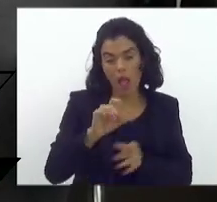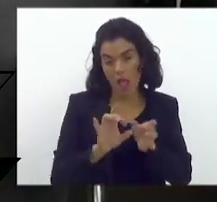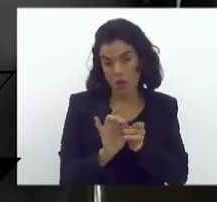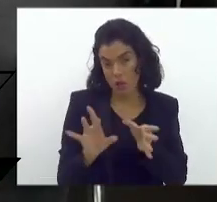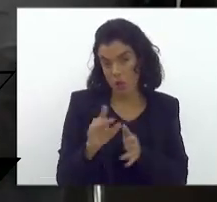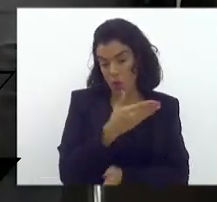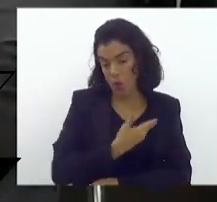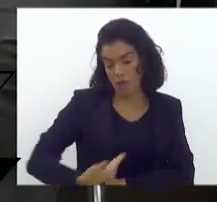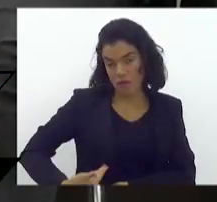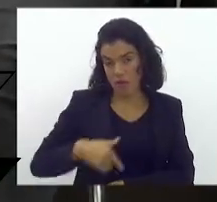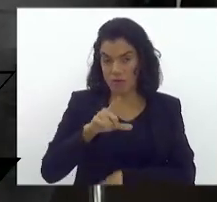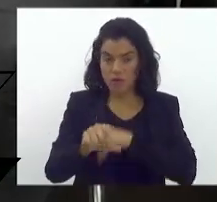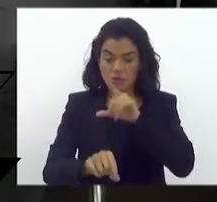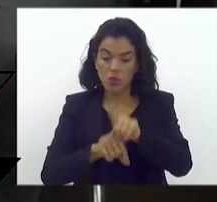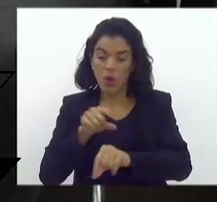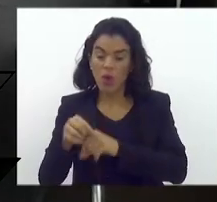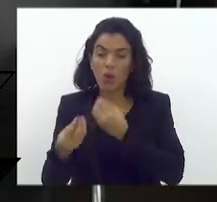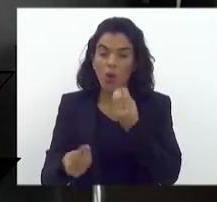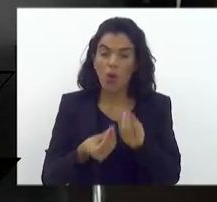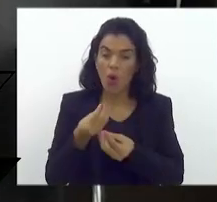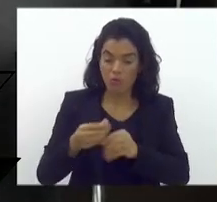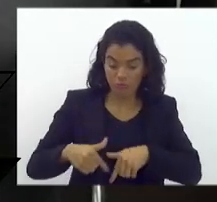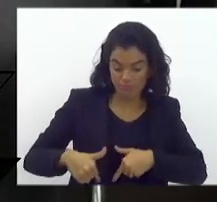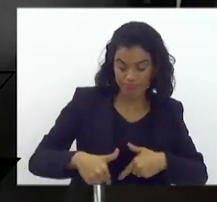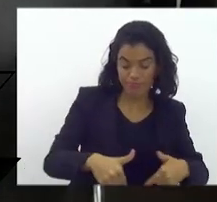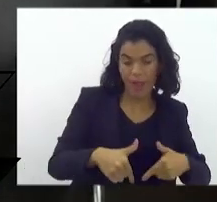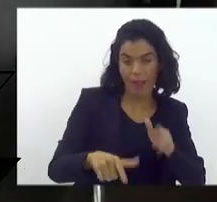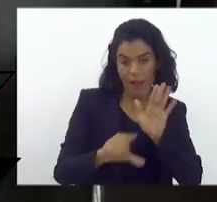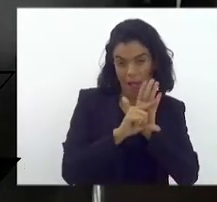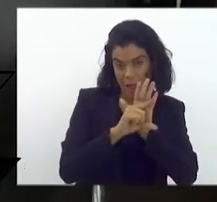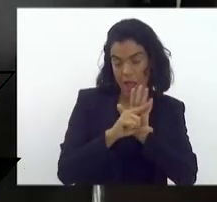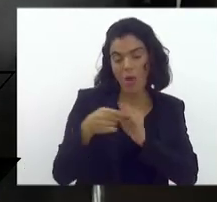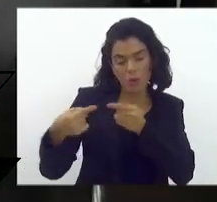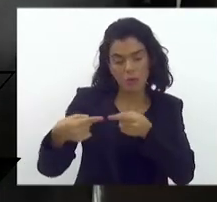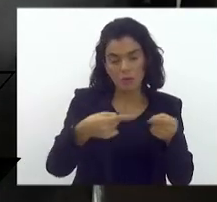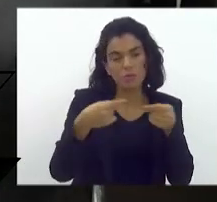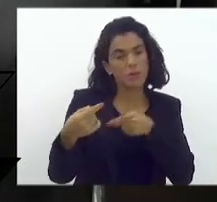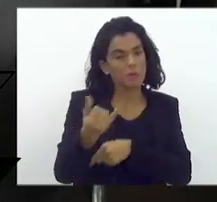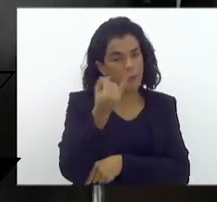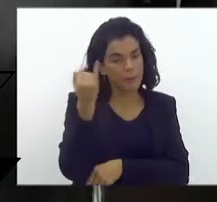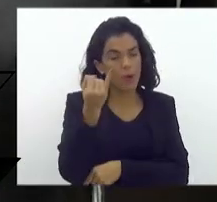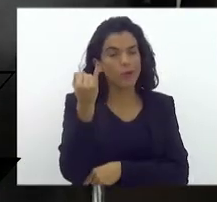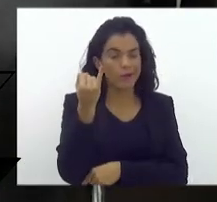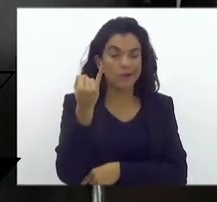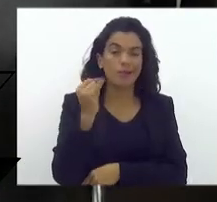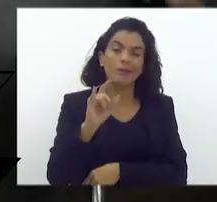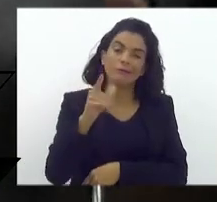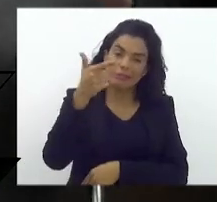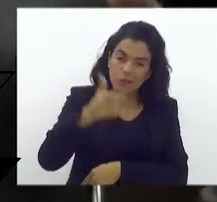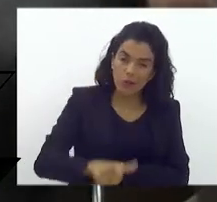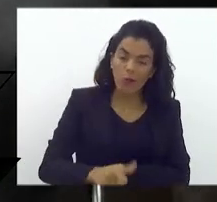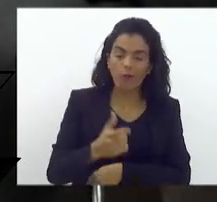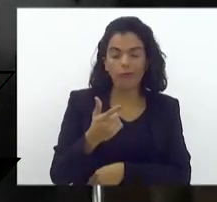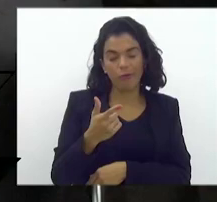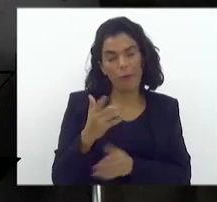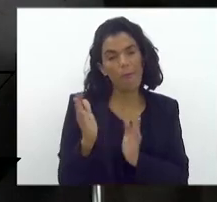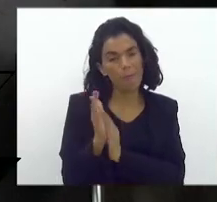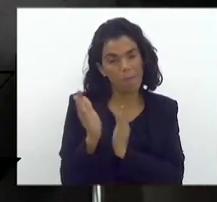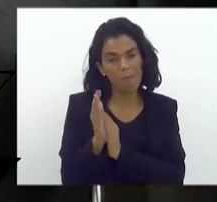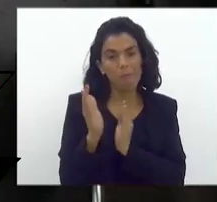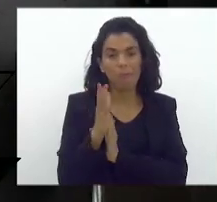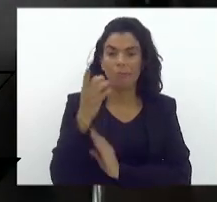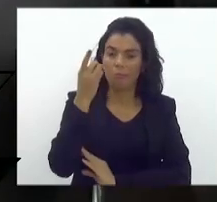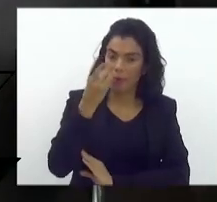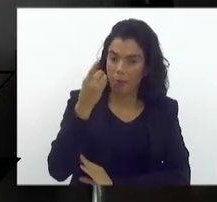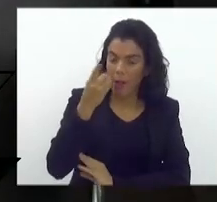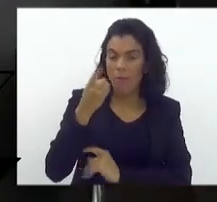buscar, no caso de aplicar essa lei. Porque isso é um debate importante que a gente teria que enfrentar, mas, mais uma vez, quero parabenizar o